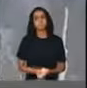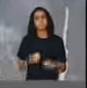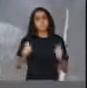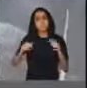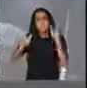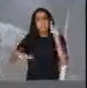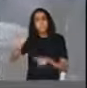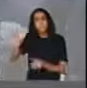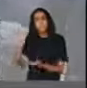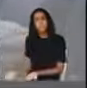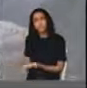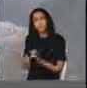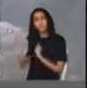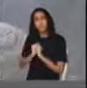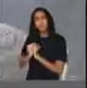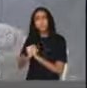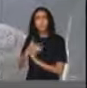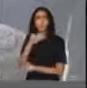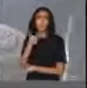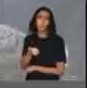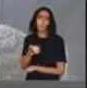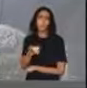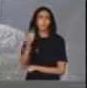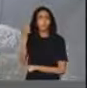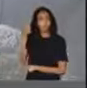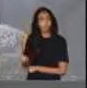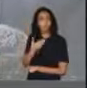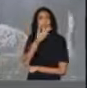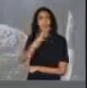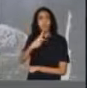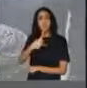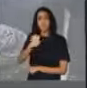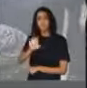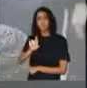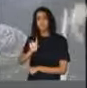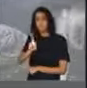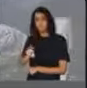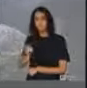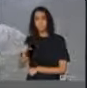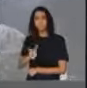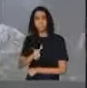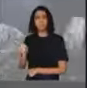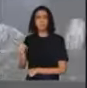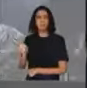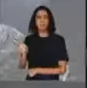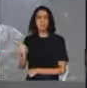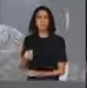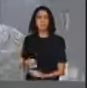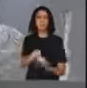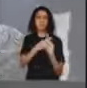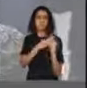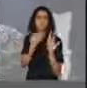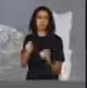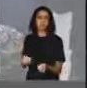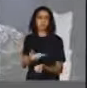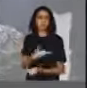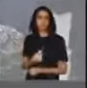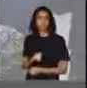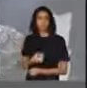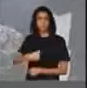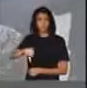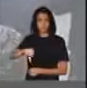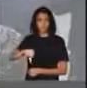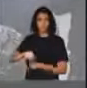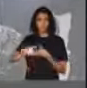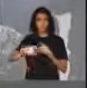mais jovens, e o Pedro Fernandes Filho vai com certeza assumir esse papel a partir de 2019,